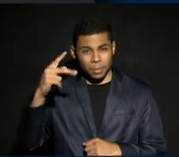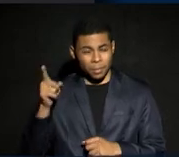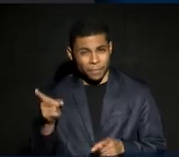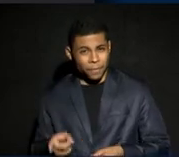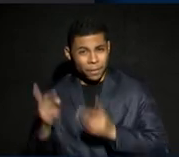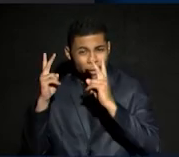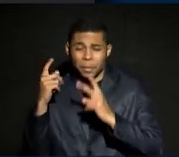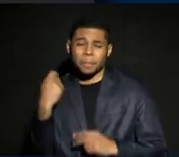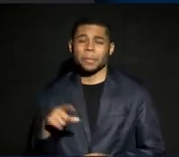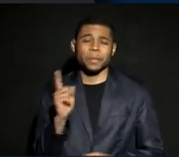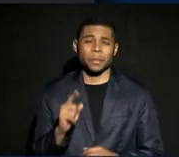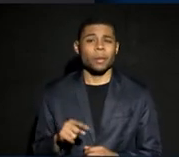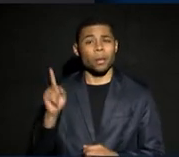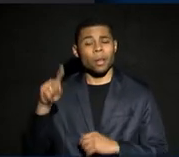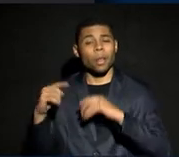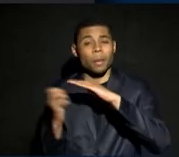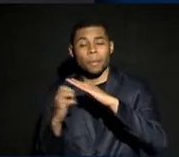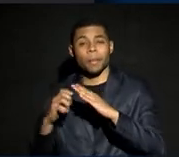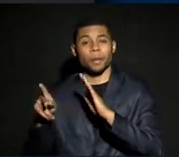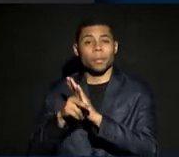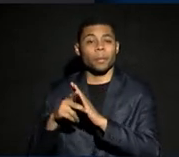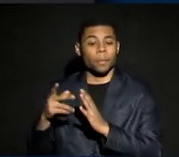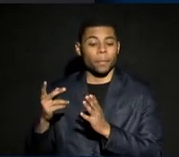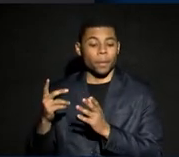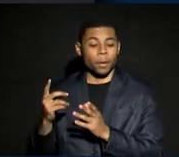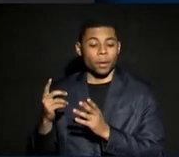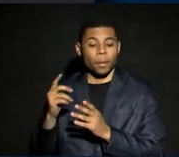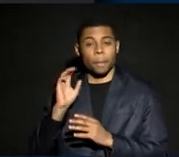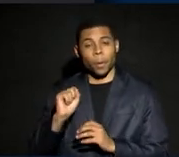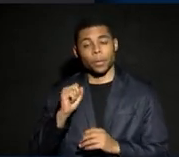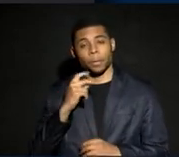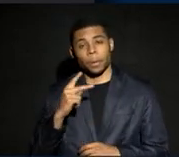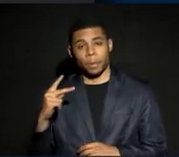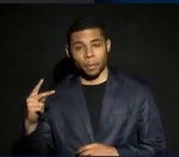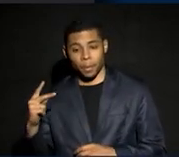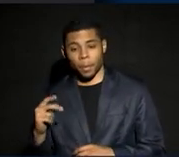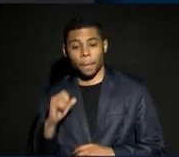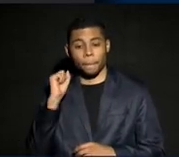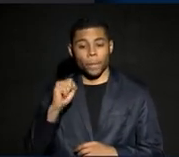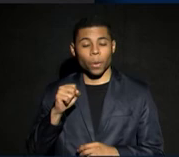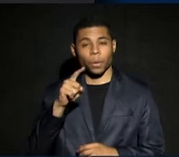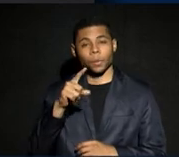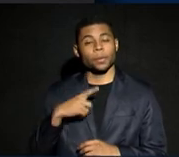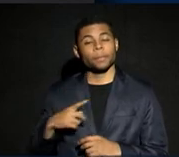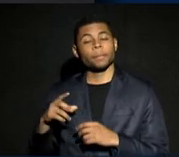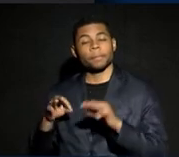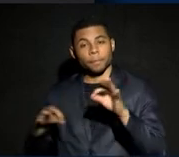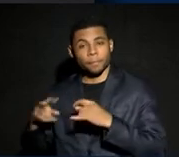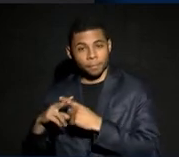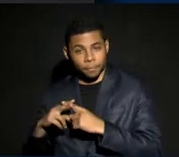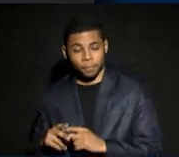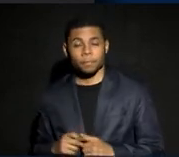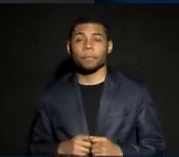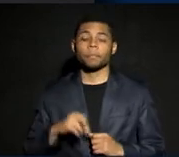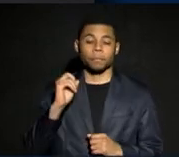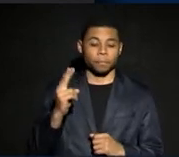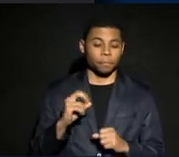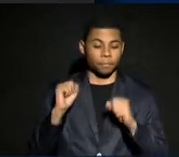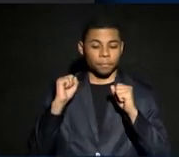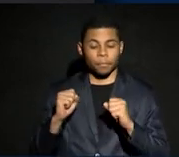vendida. Ela é uma empresa de capital aberto que pode fazer PPP, pode fazer subconcessão, pode